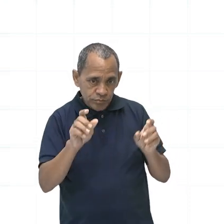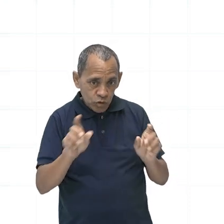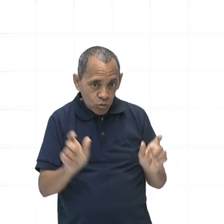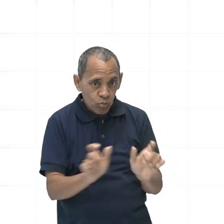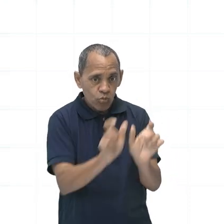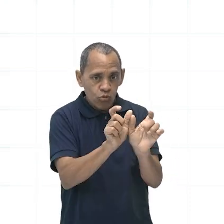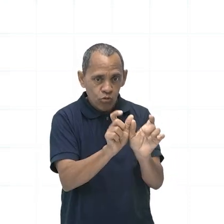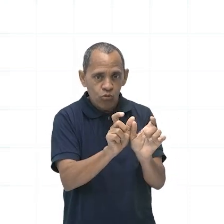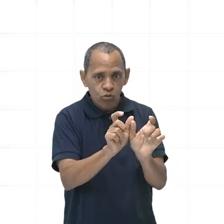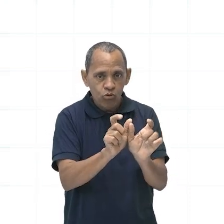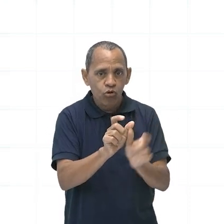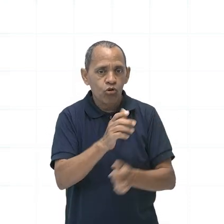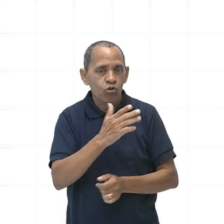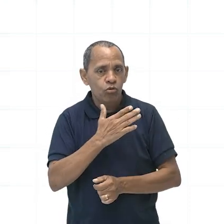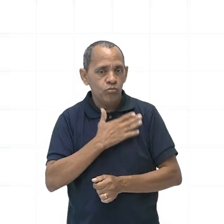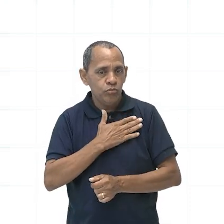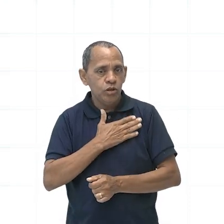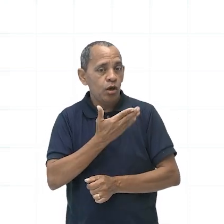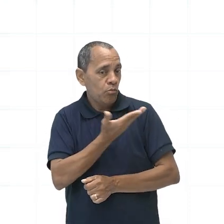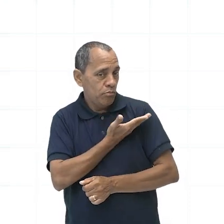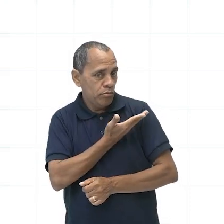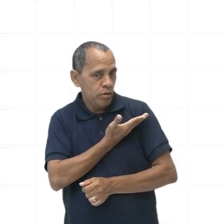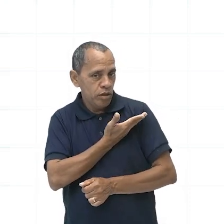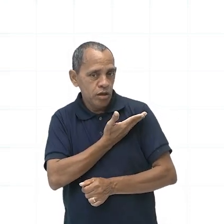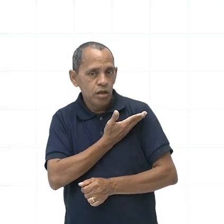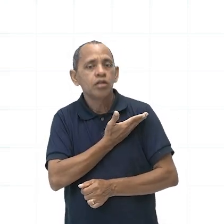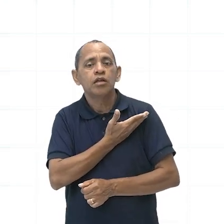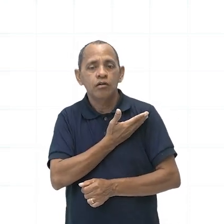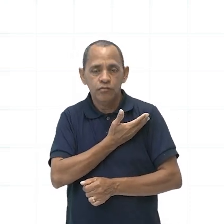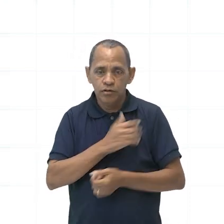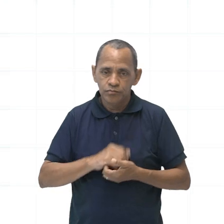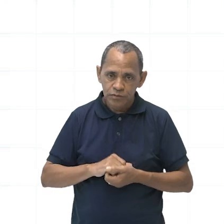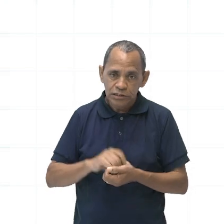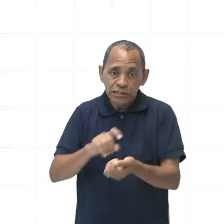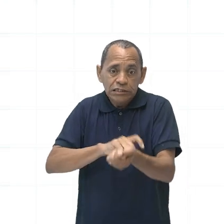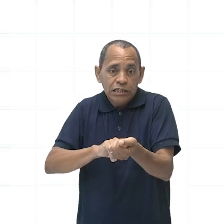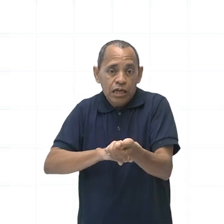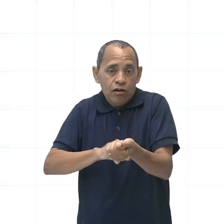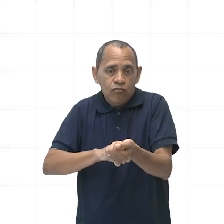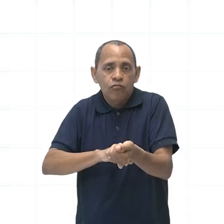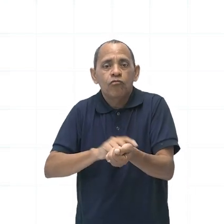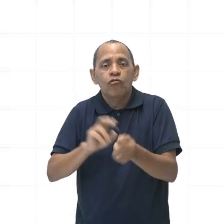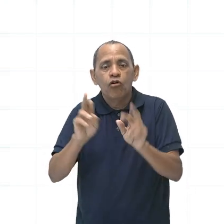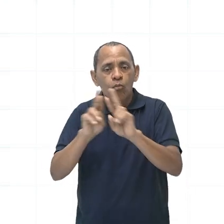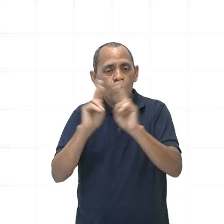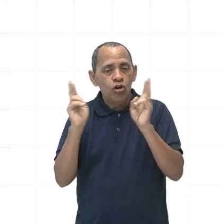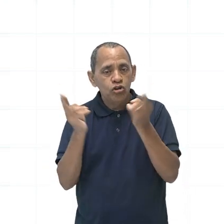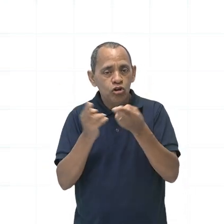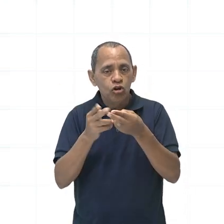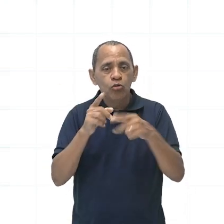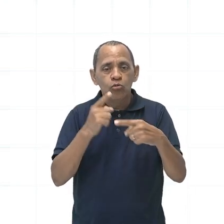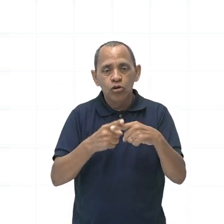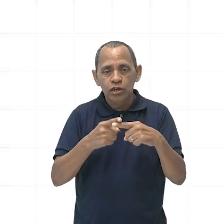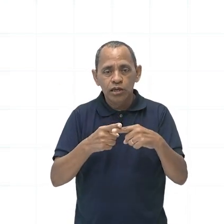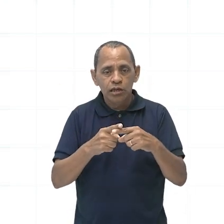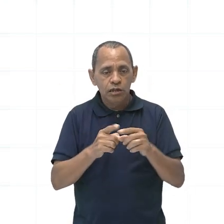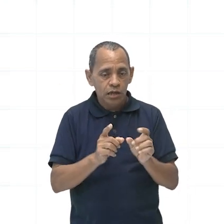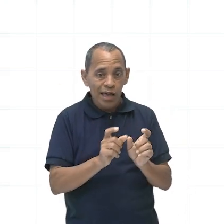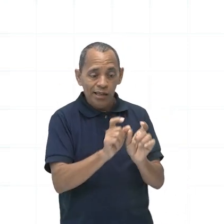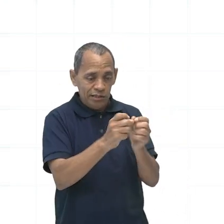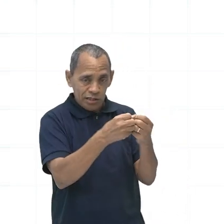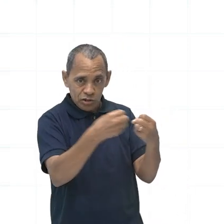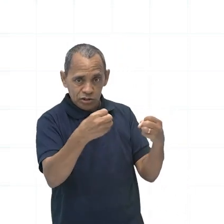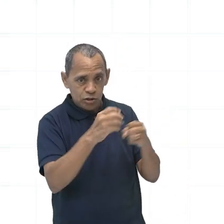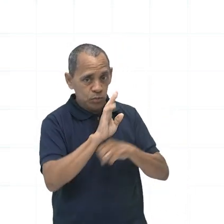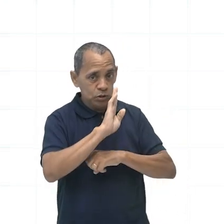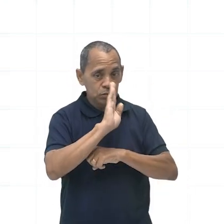composto, será minha colega estava apreensiva para a reunião. Por que essa é a minha oração principal? Ela